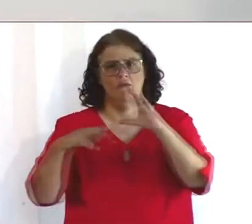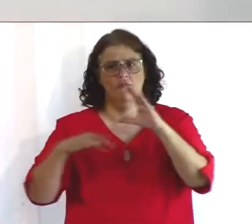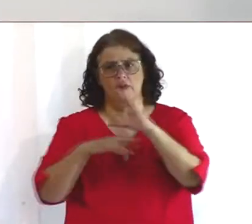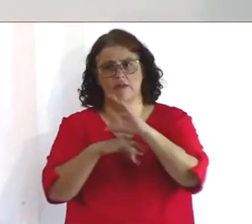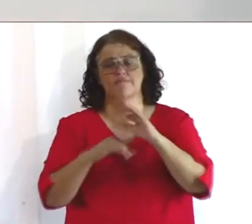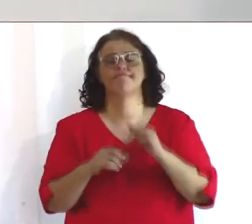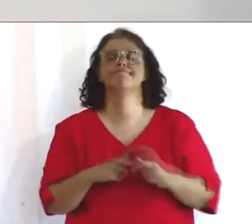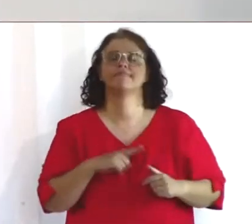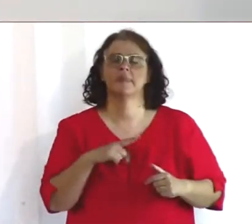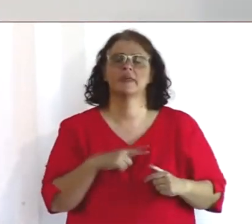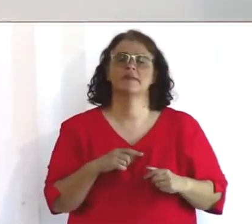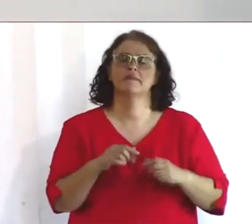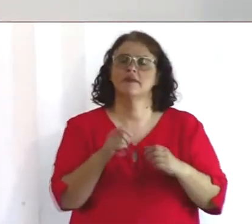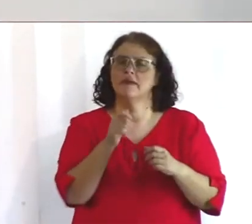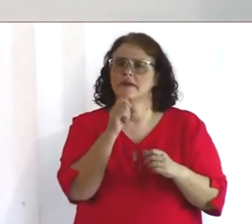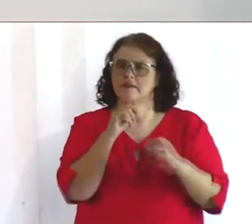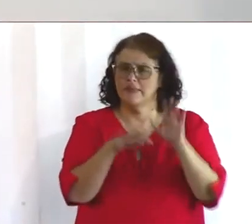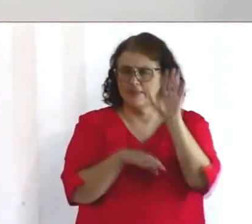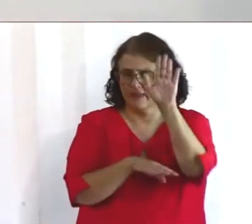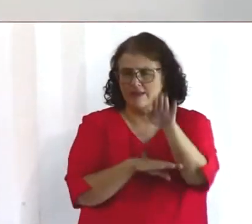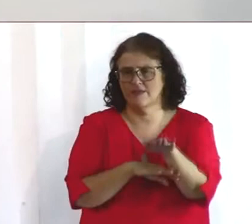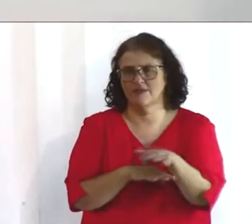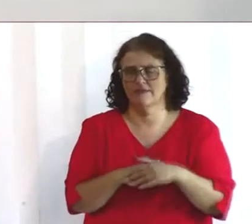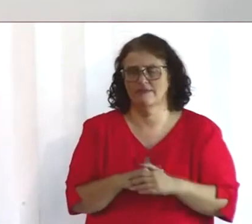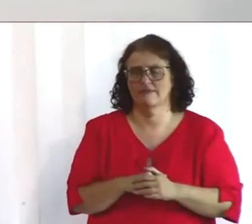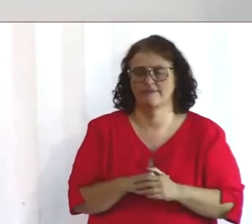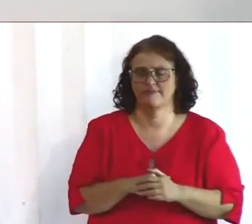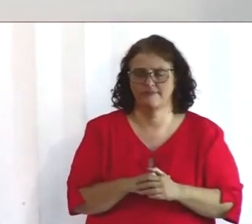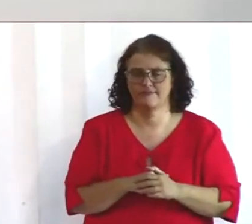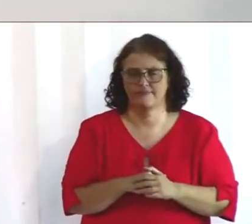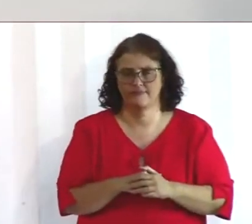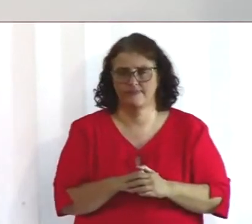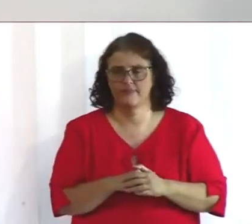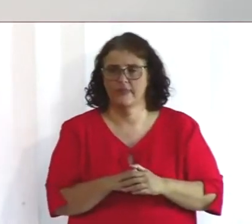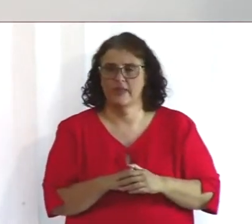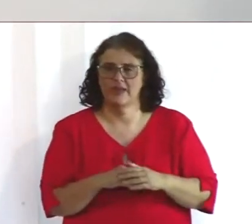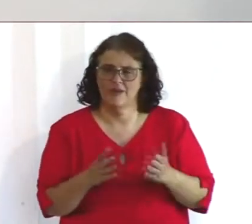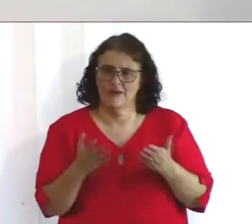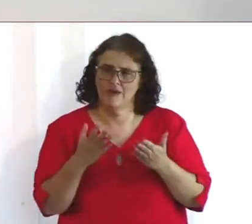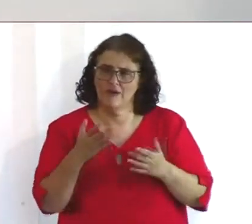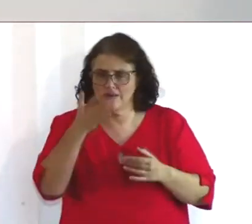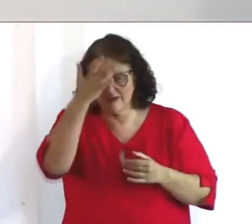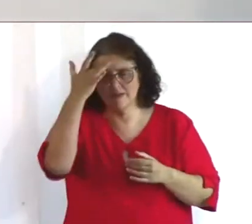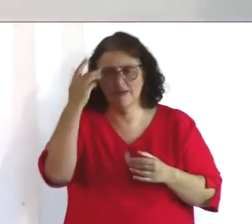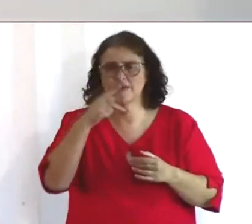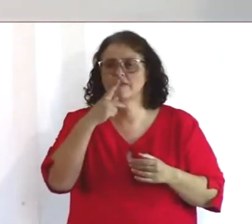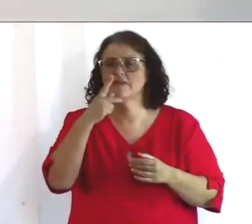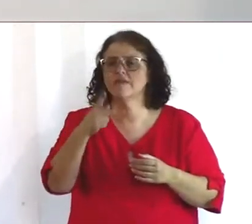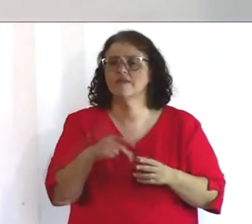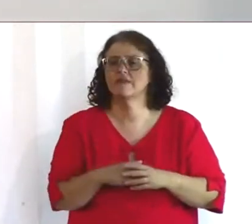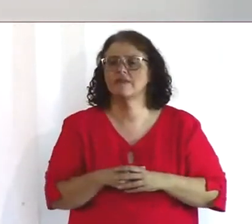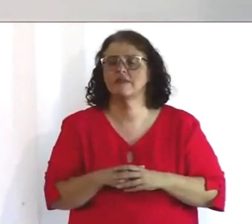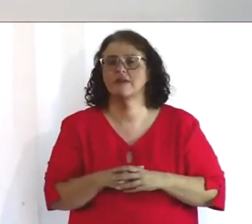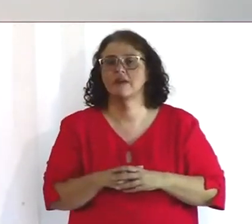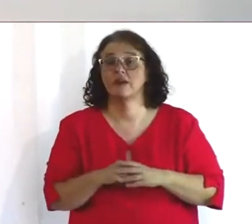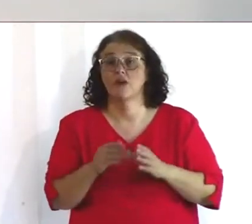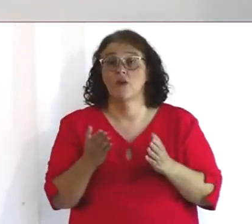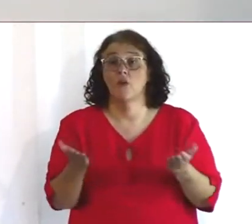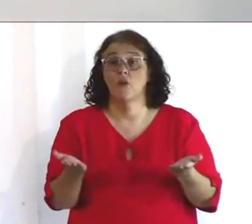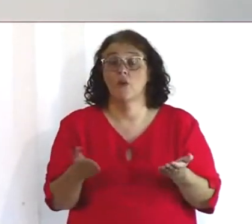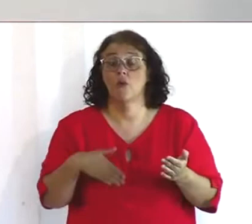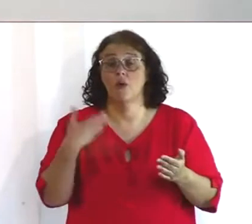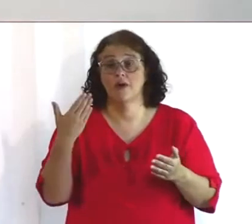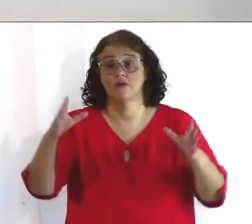os mais medrosos, vou usar essa expressão, os mais tementes das leis, porque assim que escureceu, o judeu